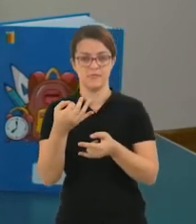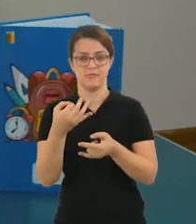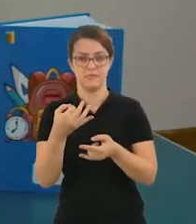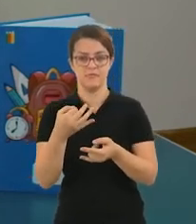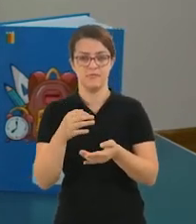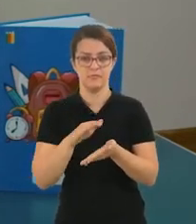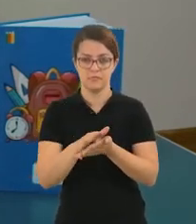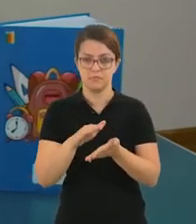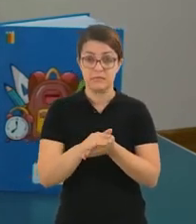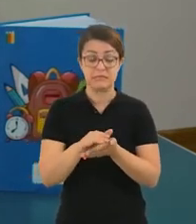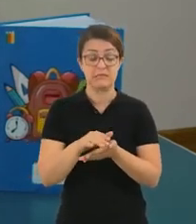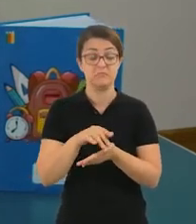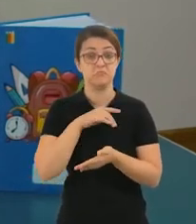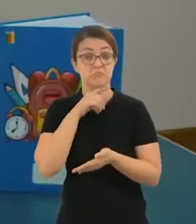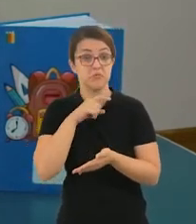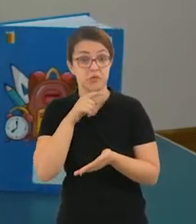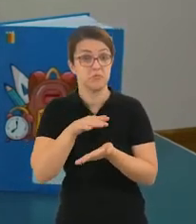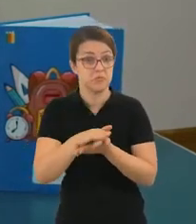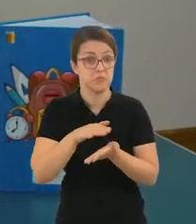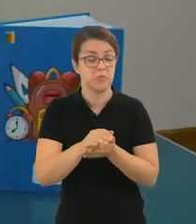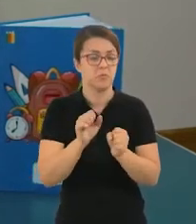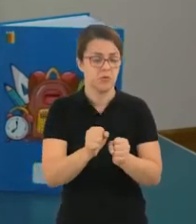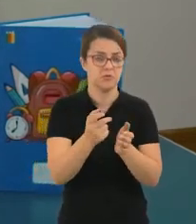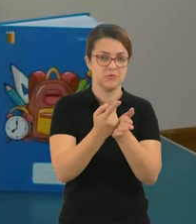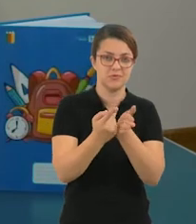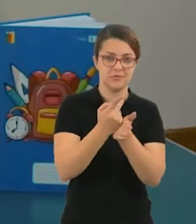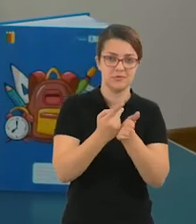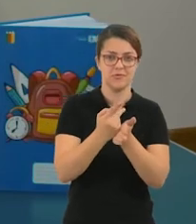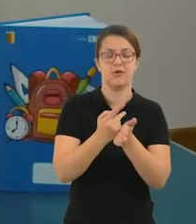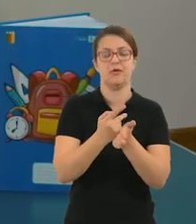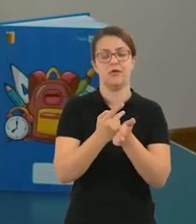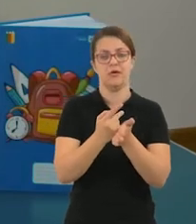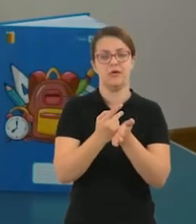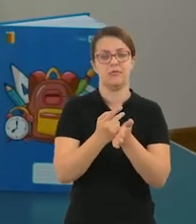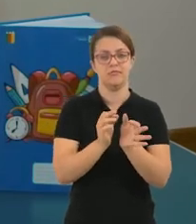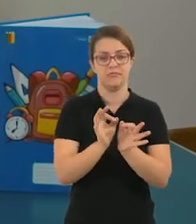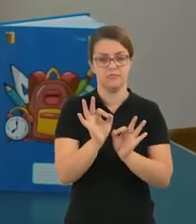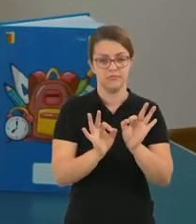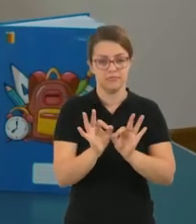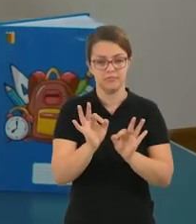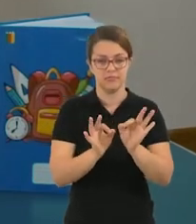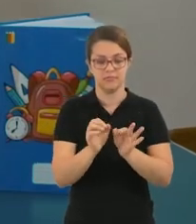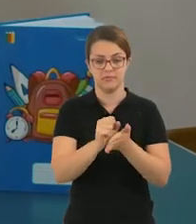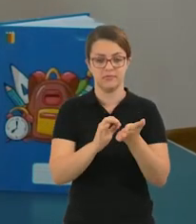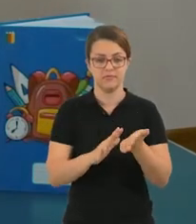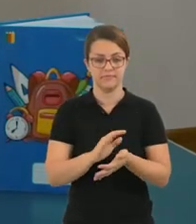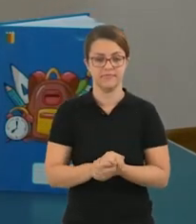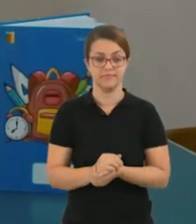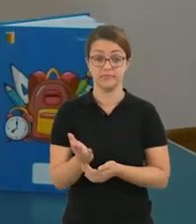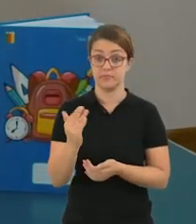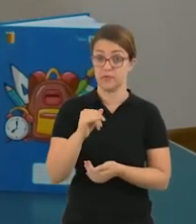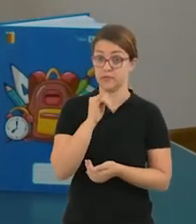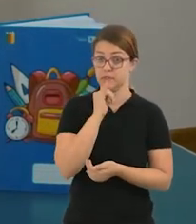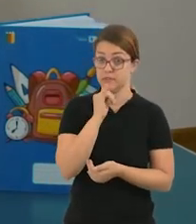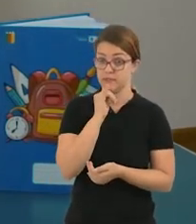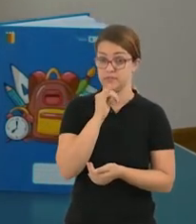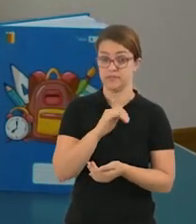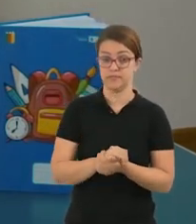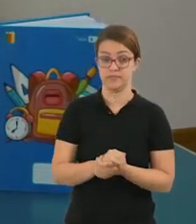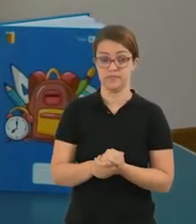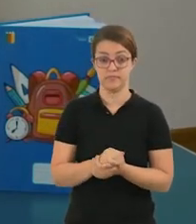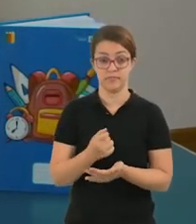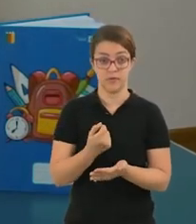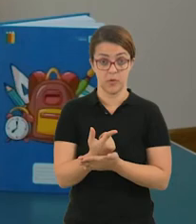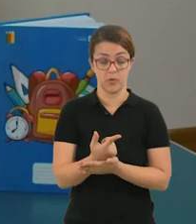tiver como imprimir, você pode desenhar no seu caderno, recortar e utilizar nessa atividade. Vamos dar um exemplo